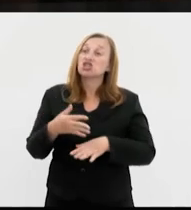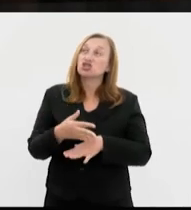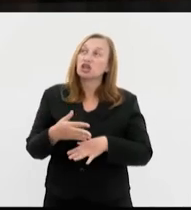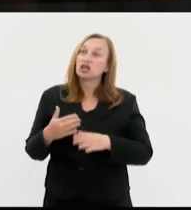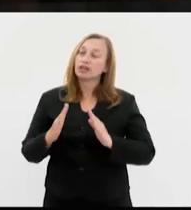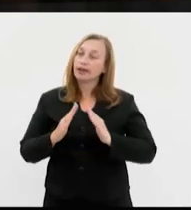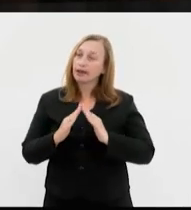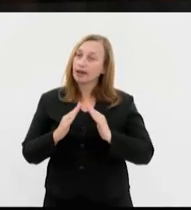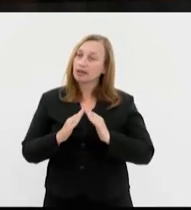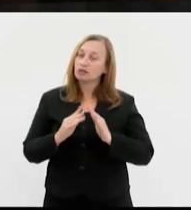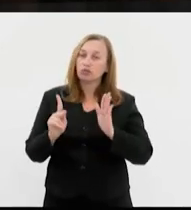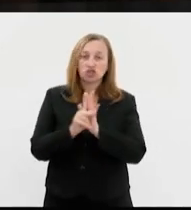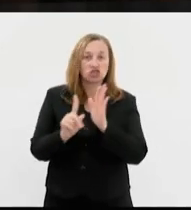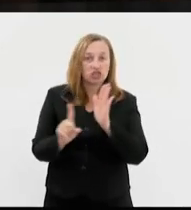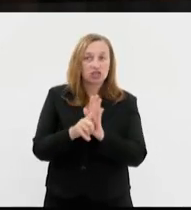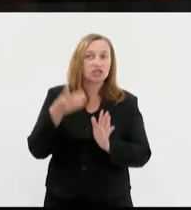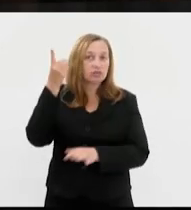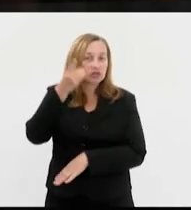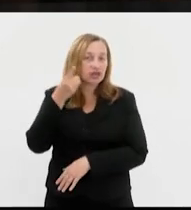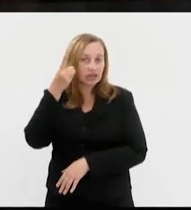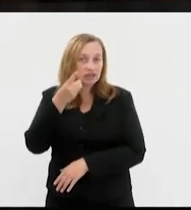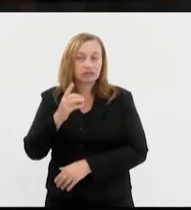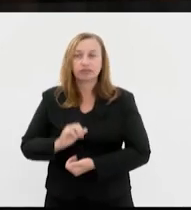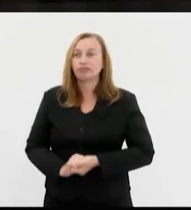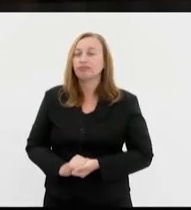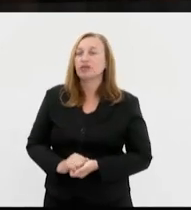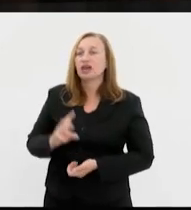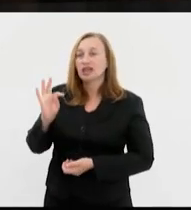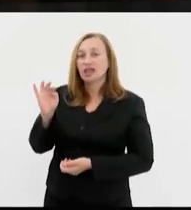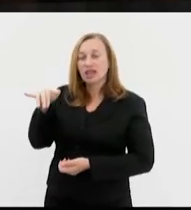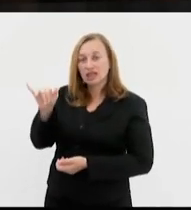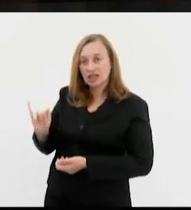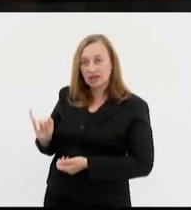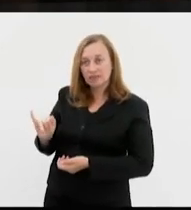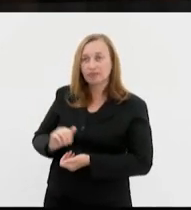projeto de lei, deputado Tante. O projeto de lei